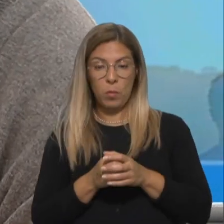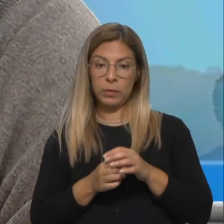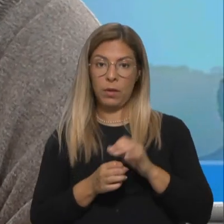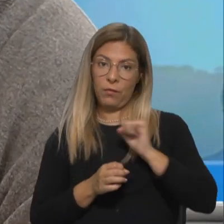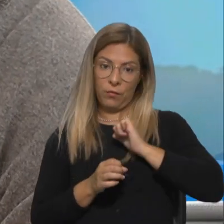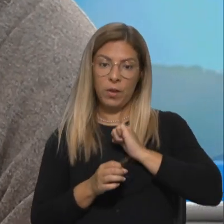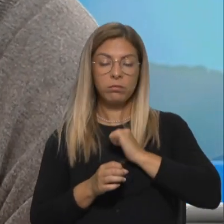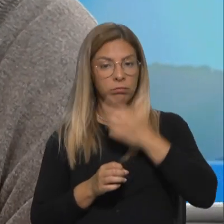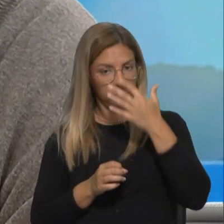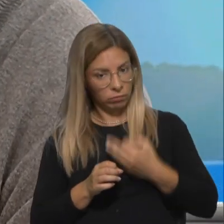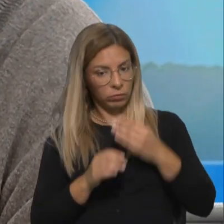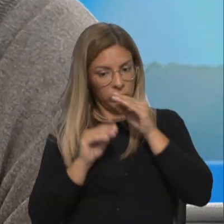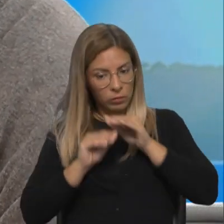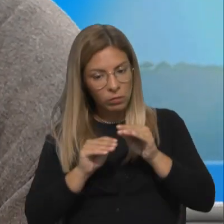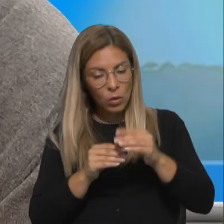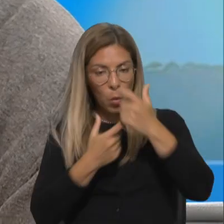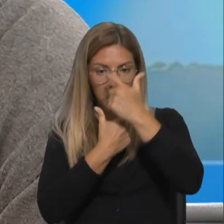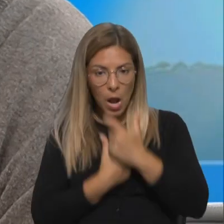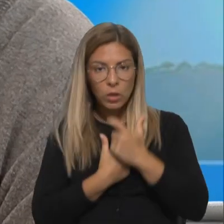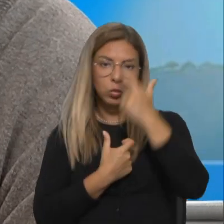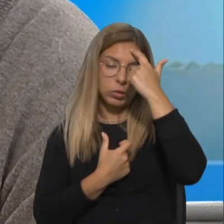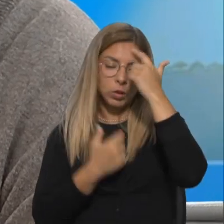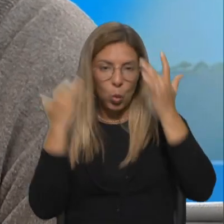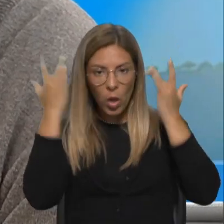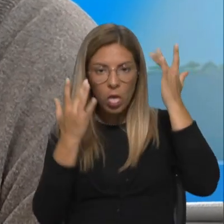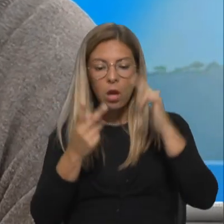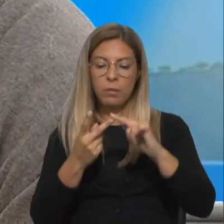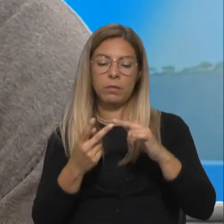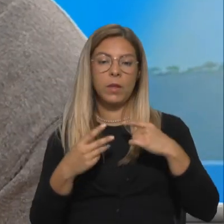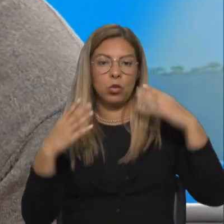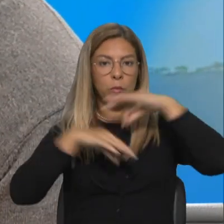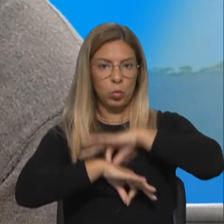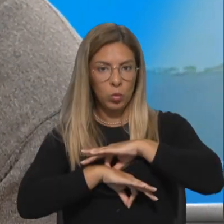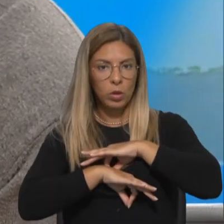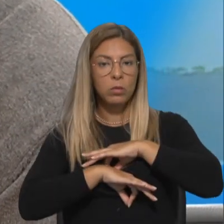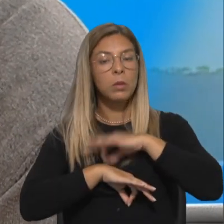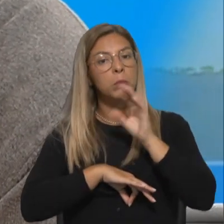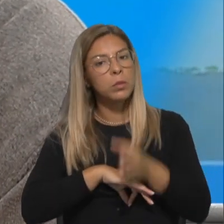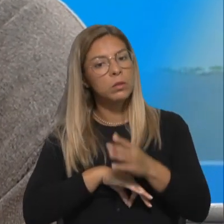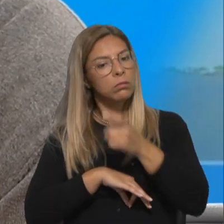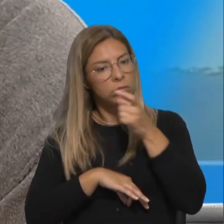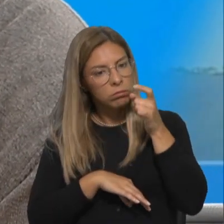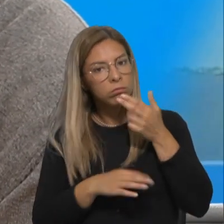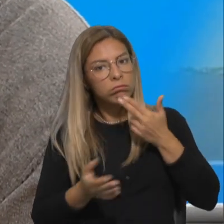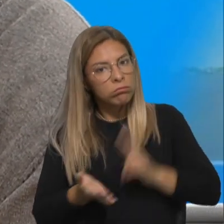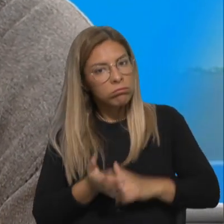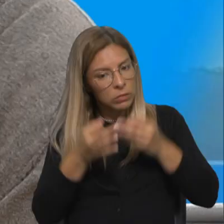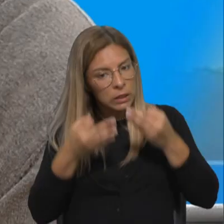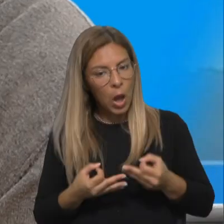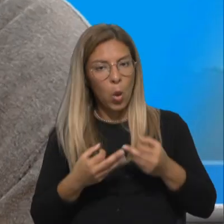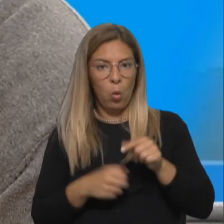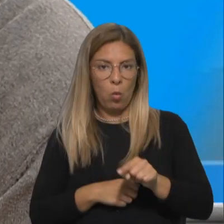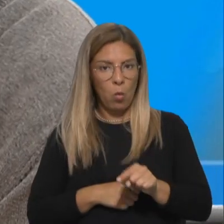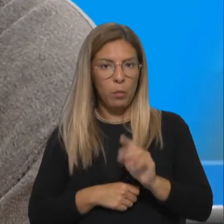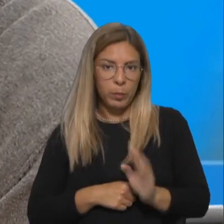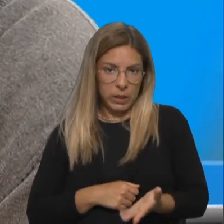seja séria, humana, espiritual, teológica, como disse há pouco, têm que ter um compromisso sério também na sua realidade eclesial.